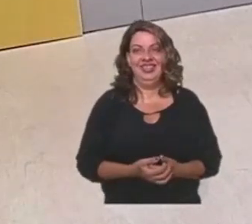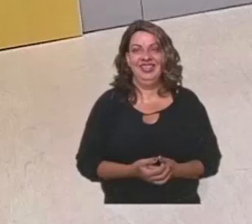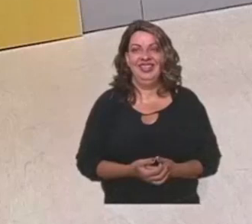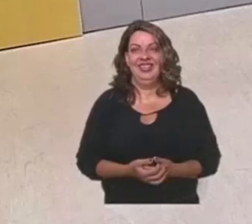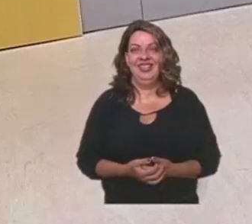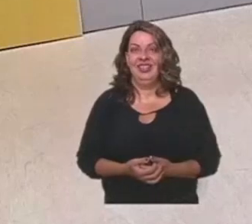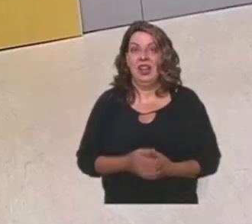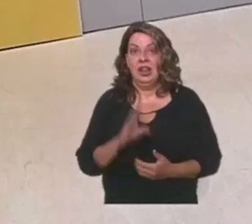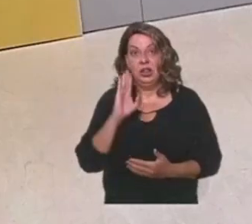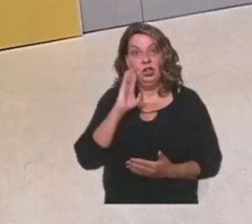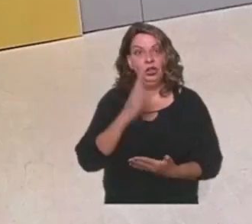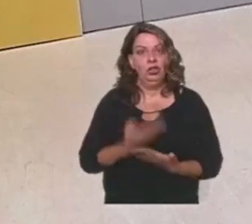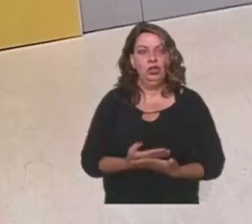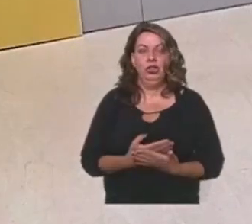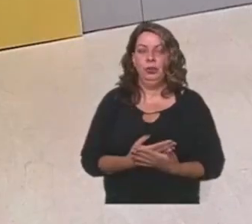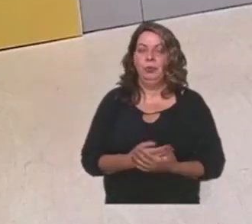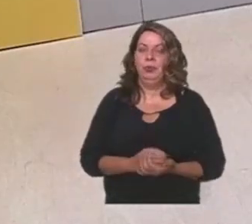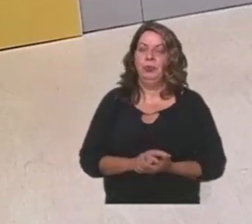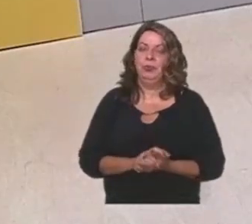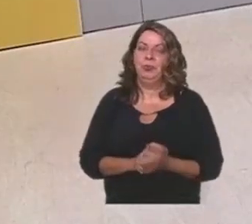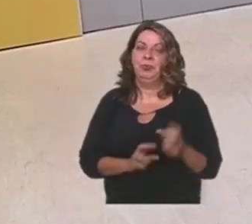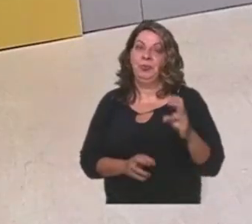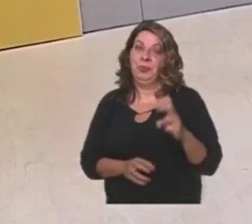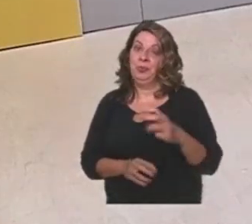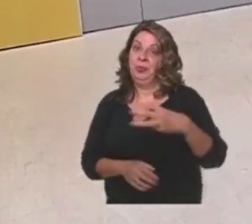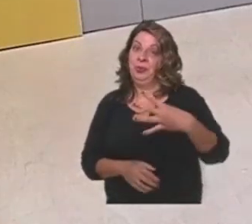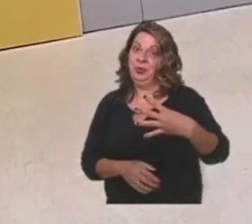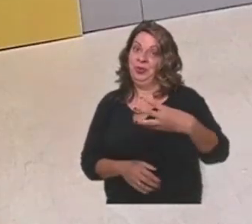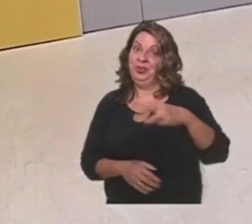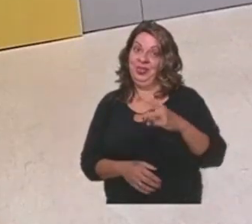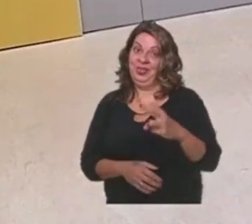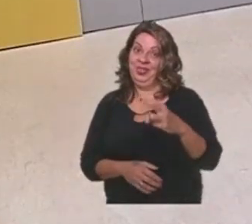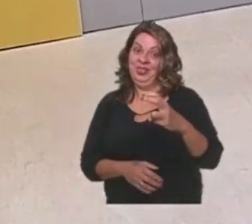36, vamos lá, acreditando, marcando,